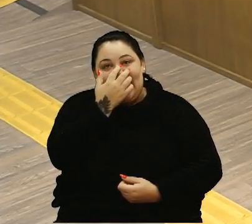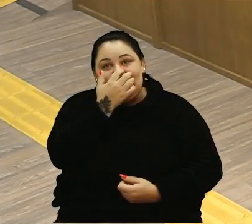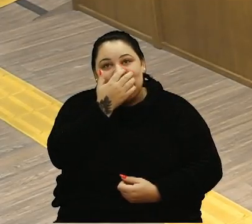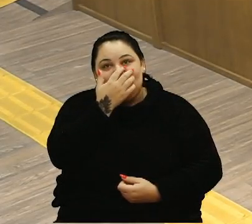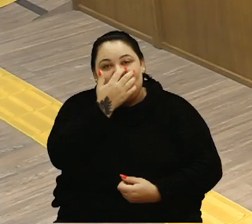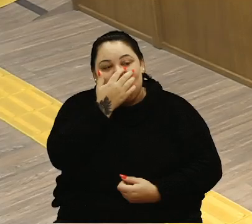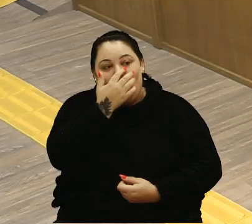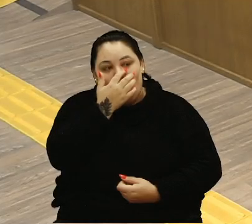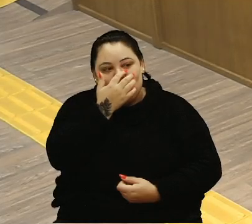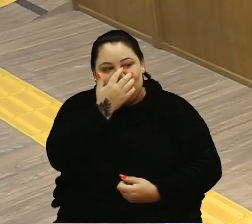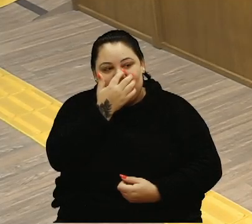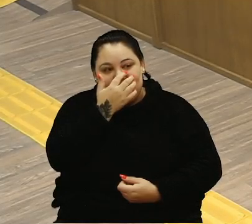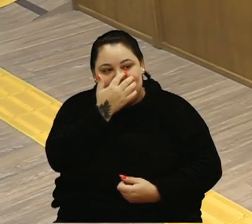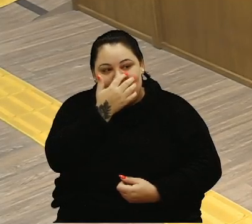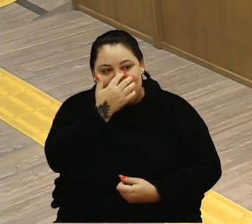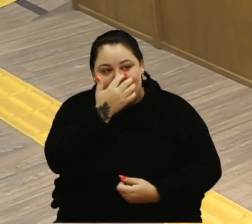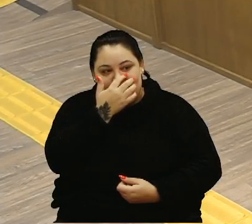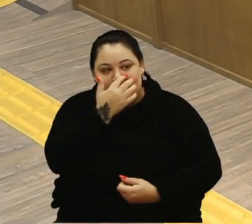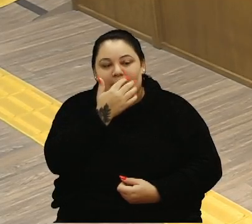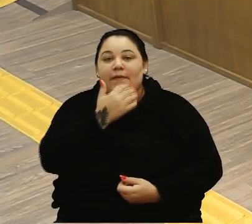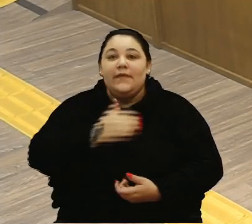Com a palavra, vereador Lucas Candiato.